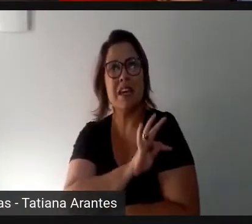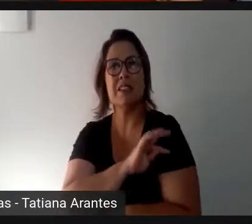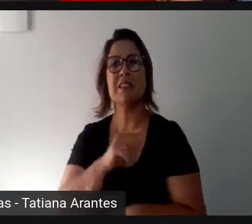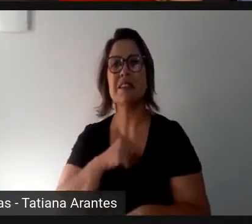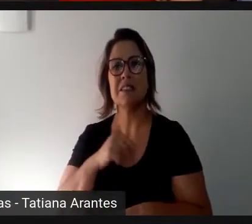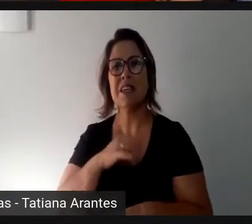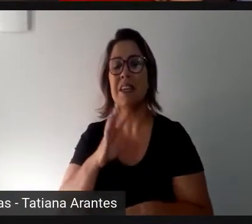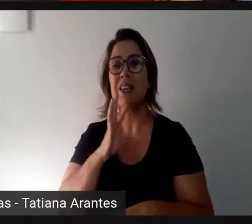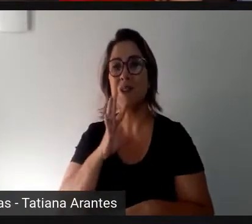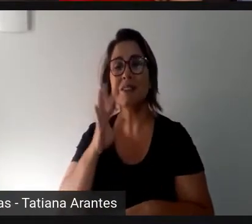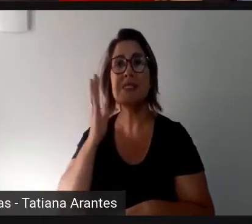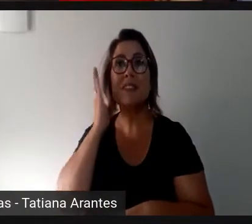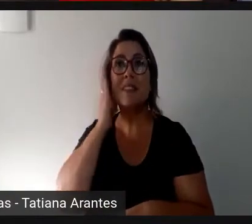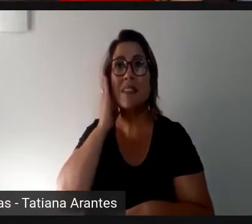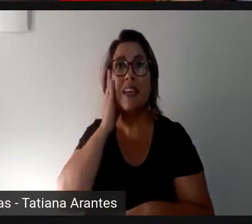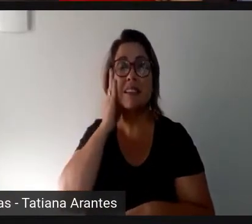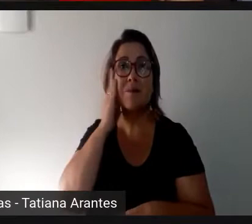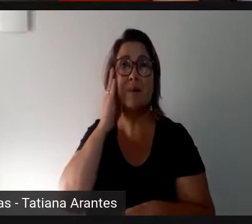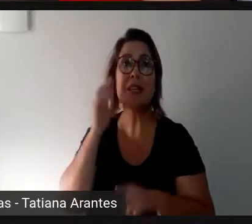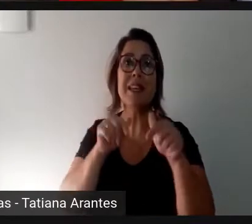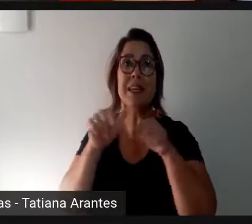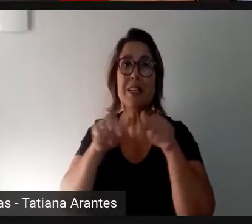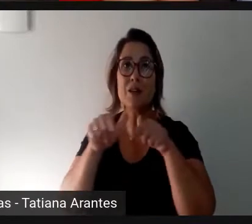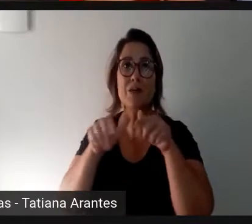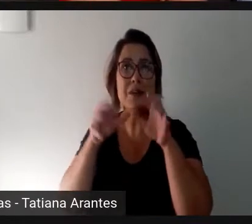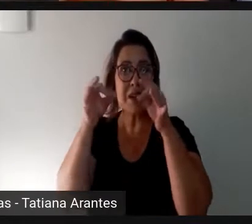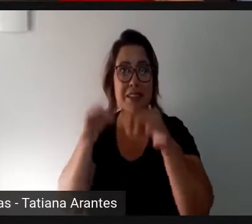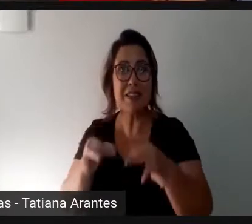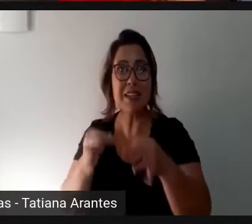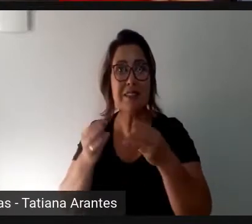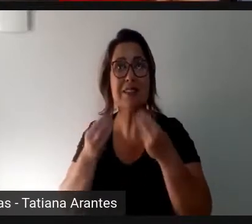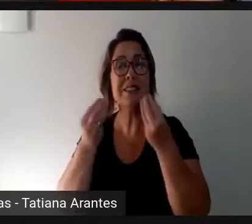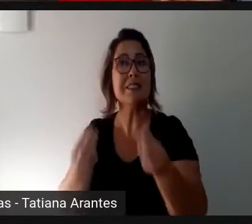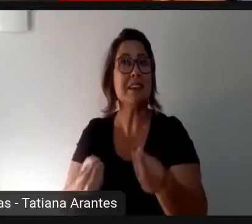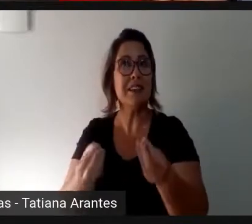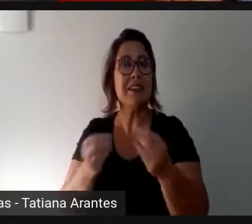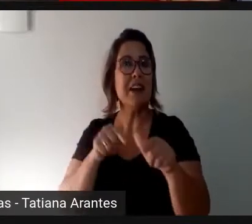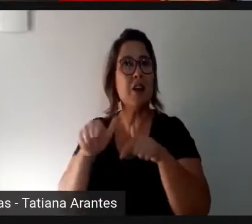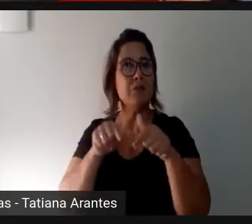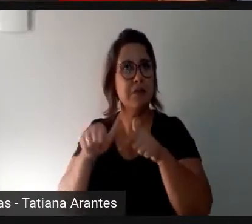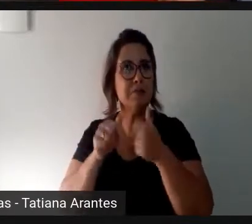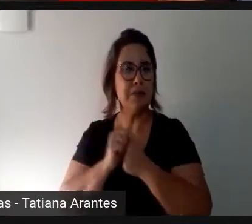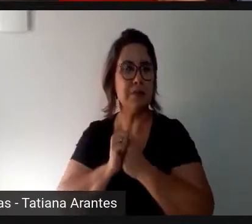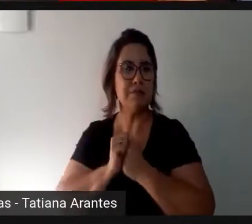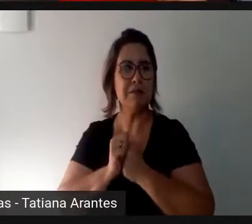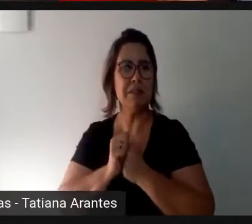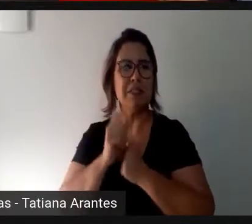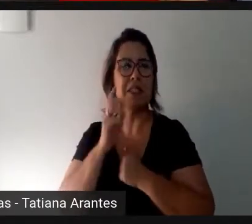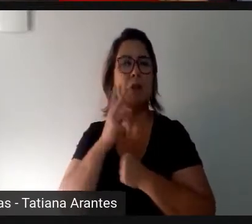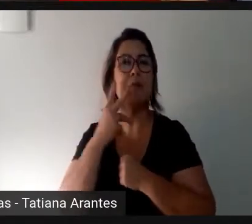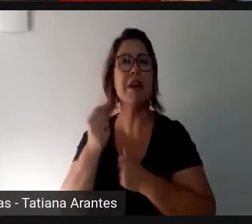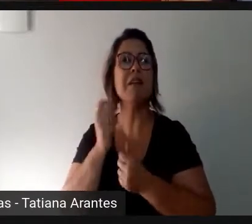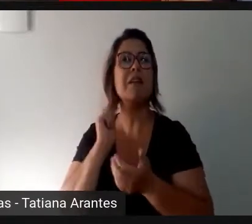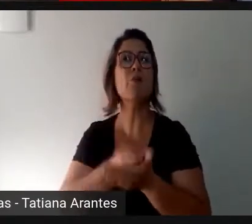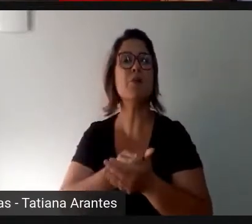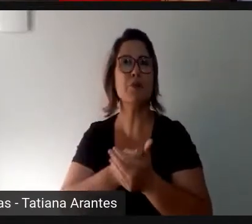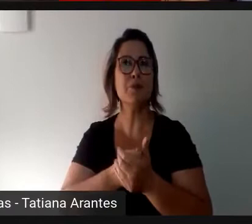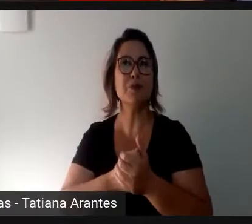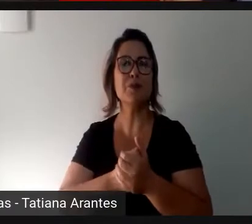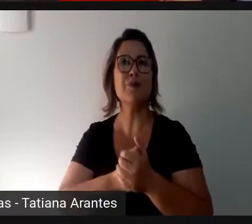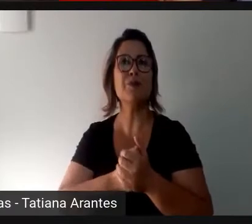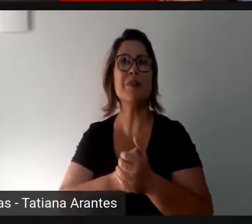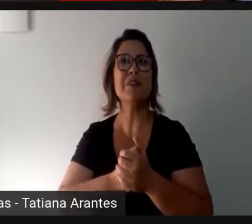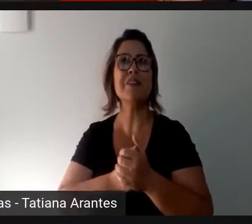officer. O engenheiro, ele sabe o que é que ele, como é que se comporta aquele mercado. Ele sabe que tem uma meia